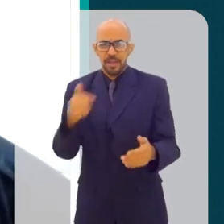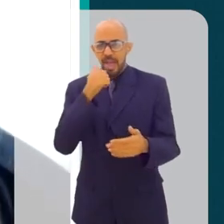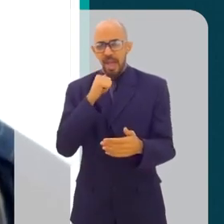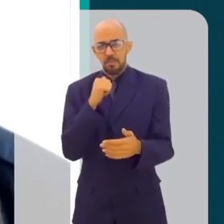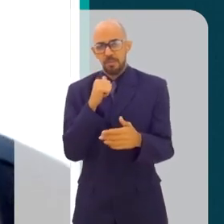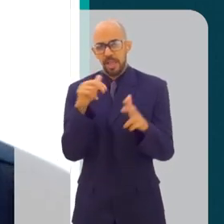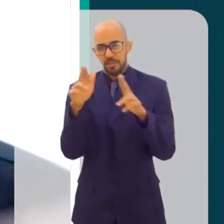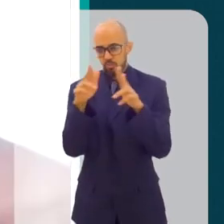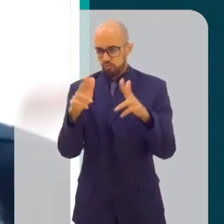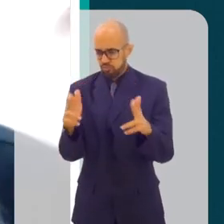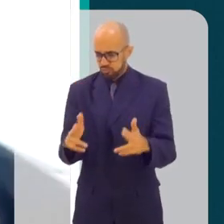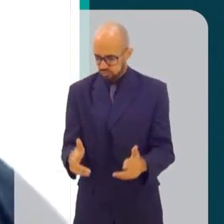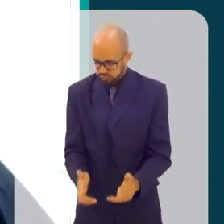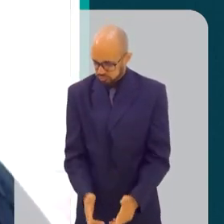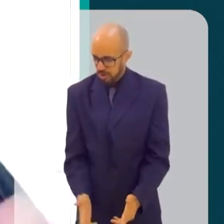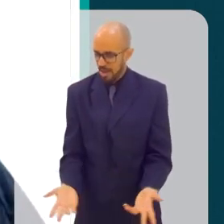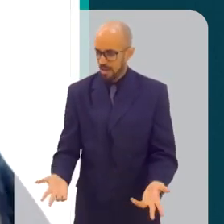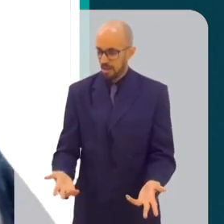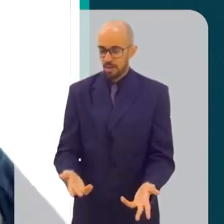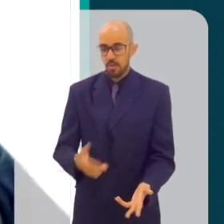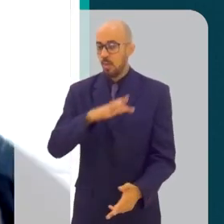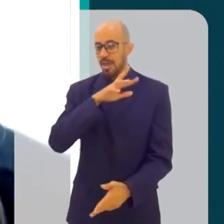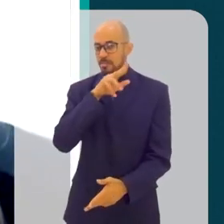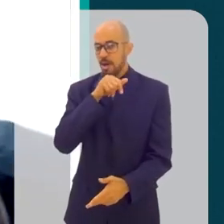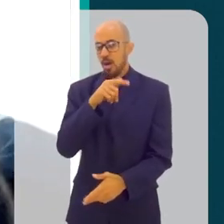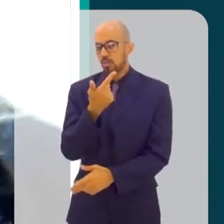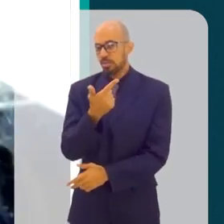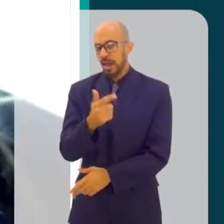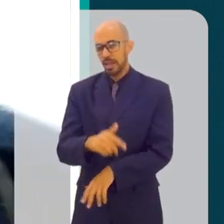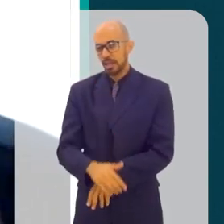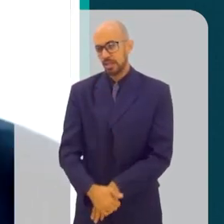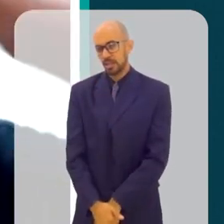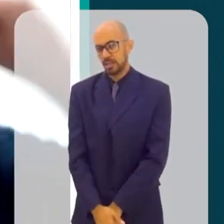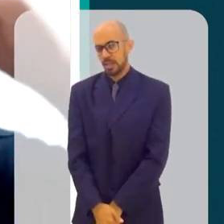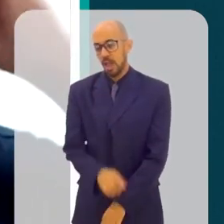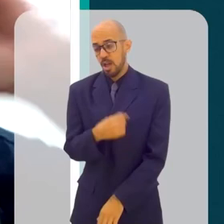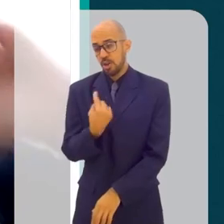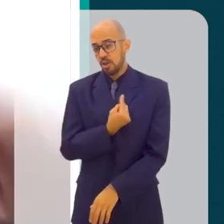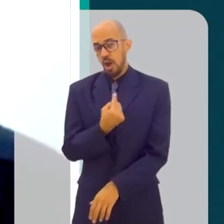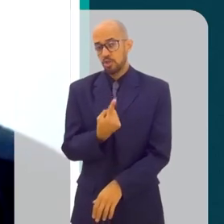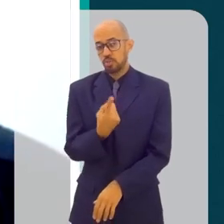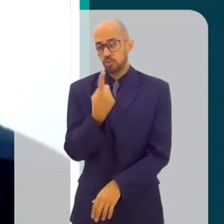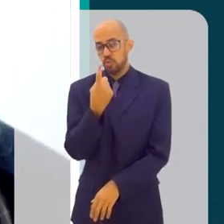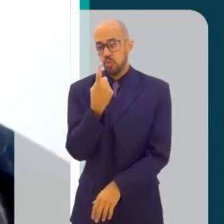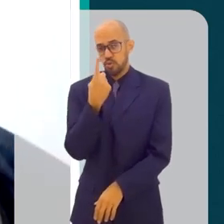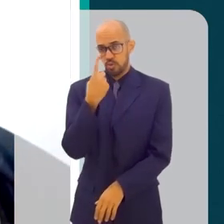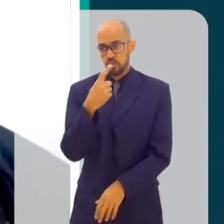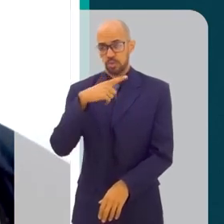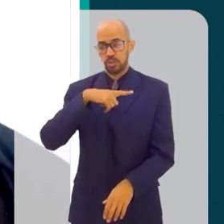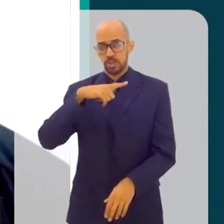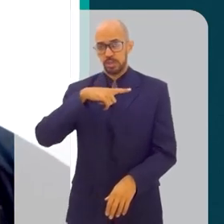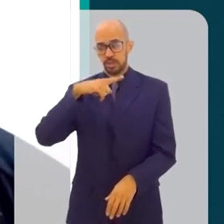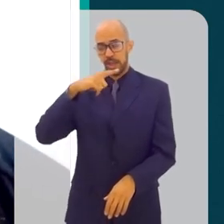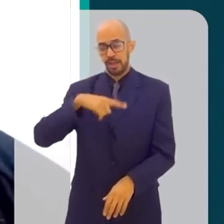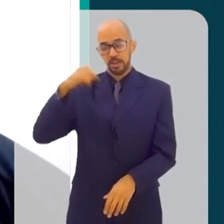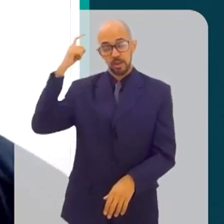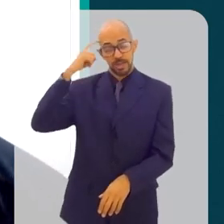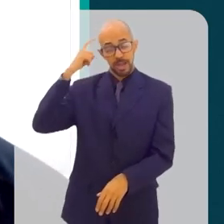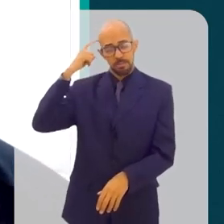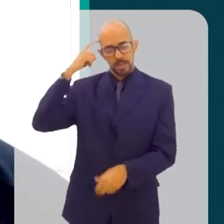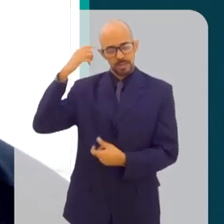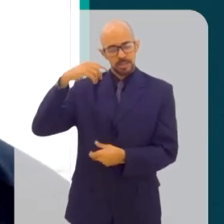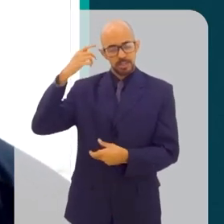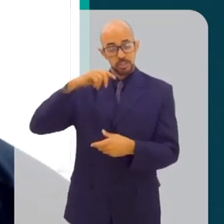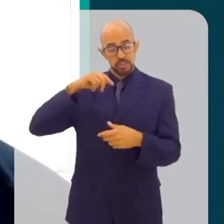corpo, né, cheio de curvas. O animal não fica. Nós somos os únicos seres que alimentamos a